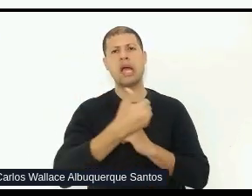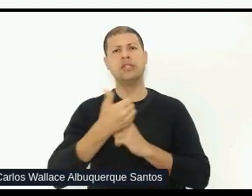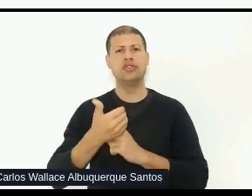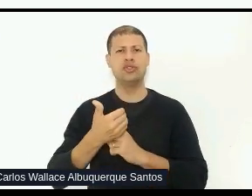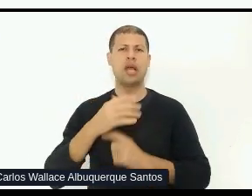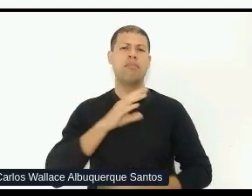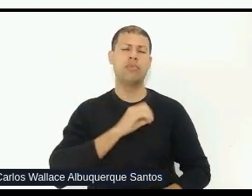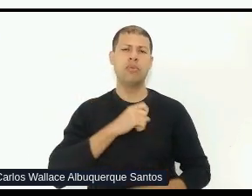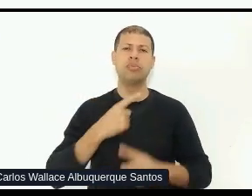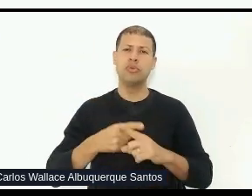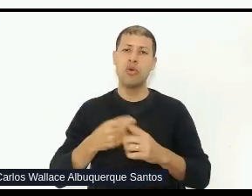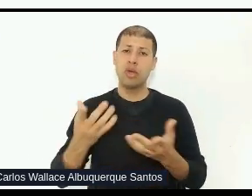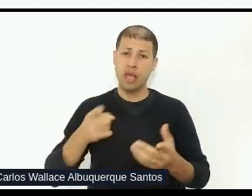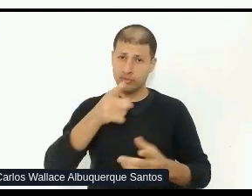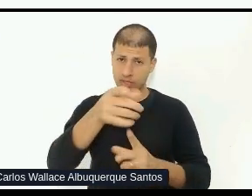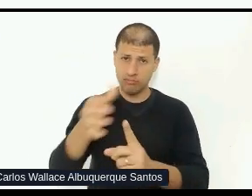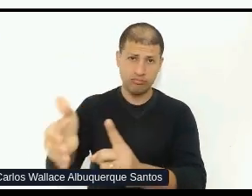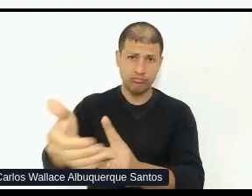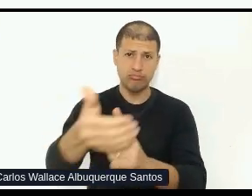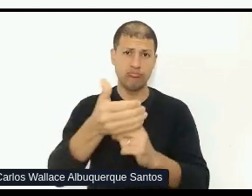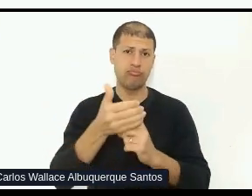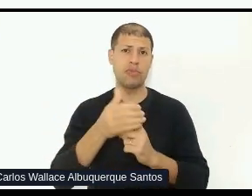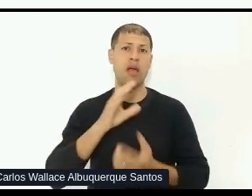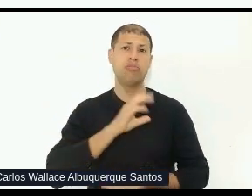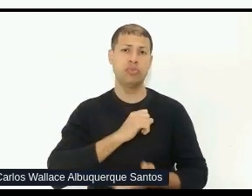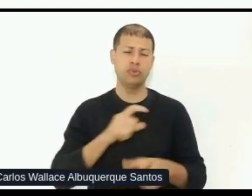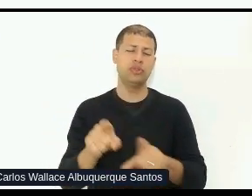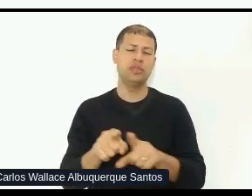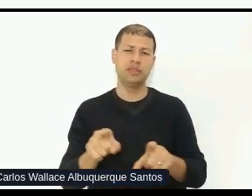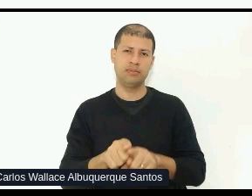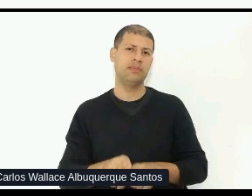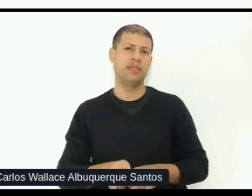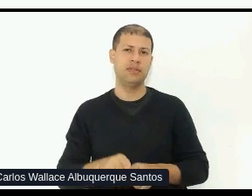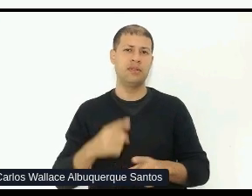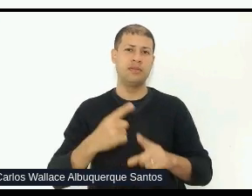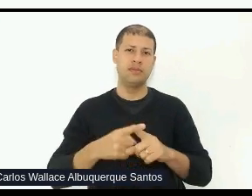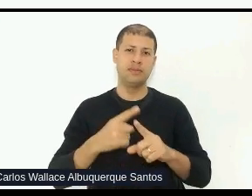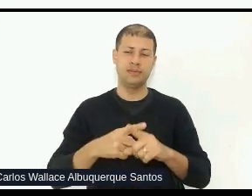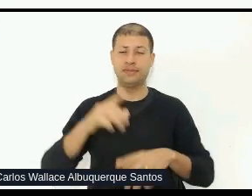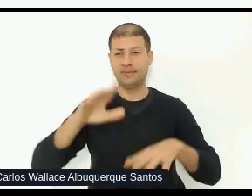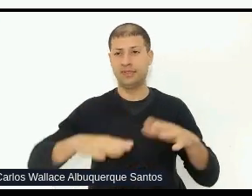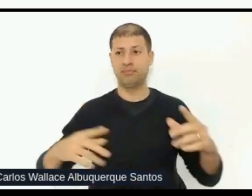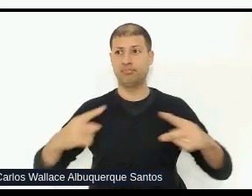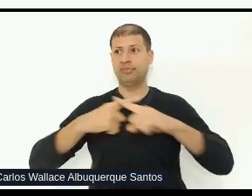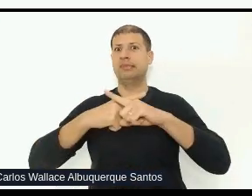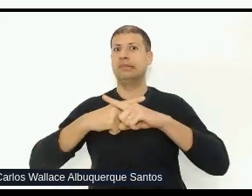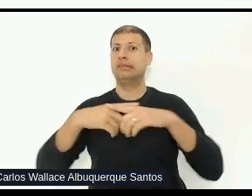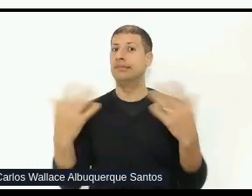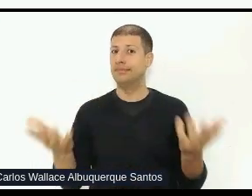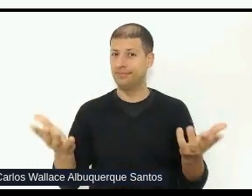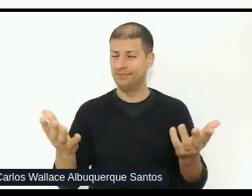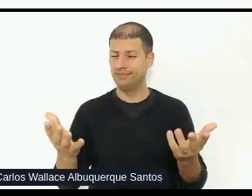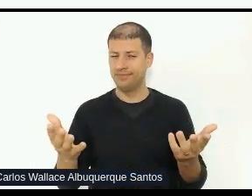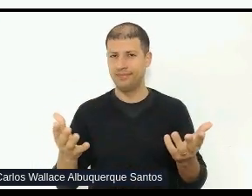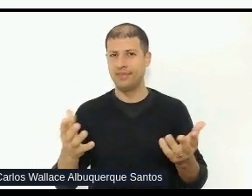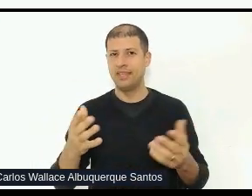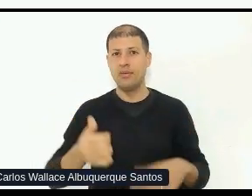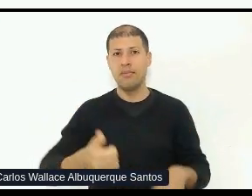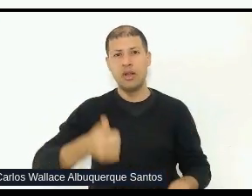quero acolher você em amor quando você de repente desencontrar. E é melhor você entender que